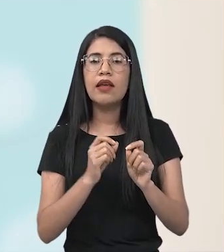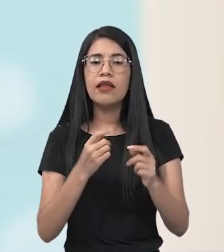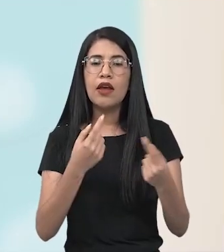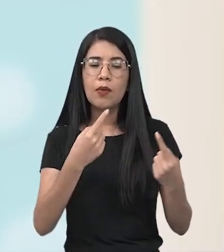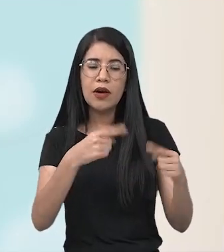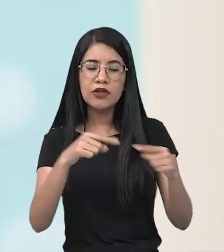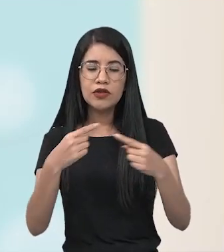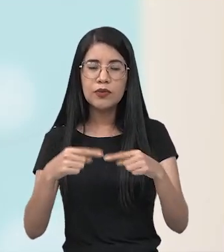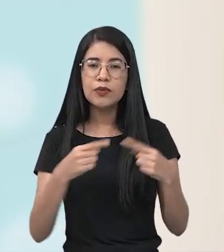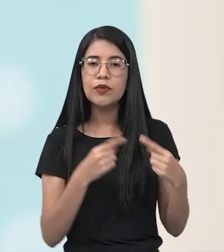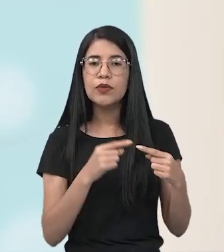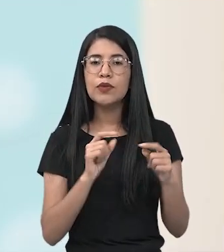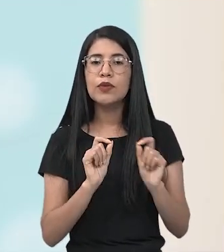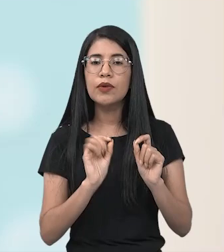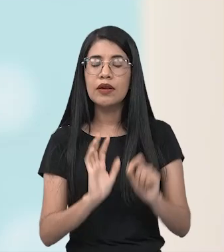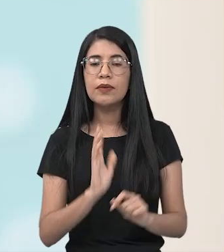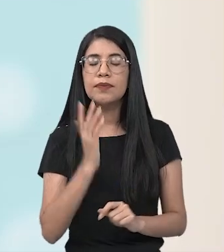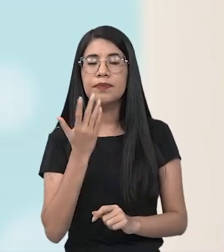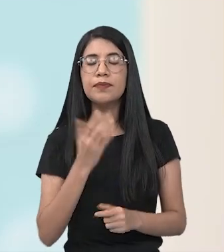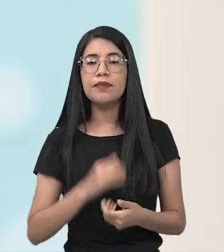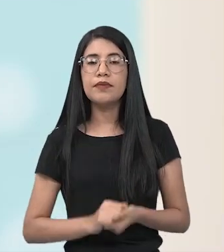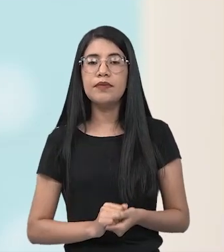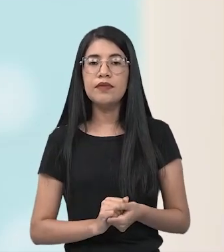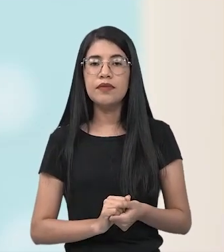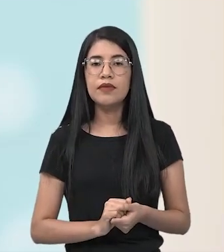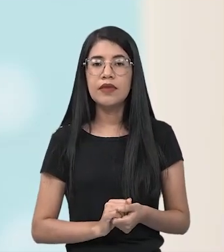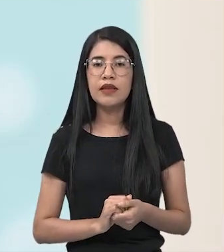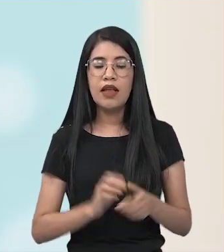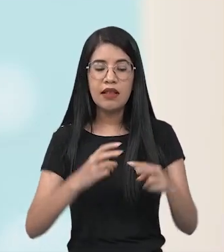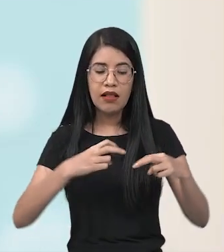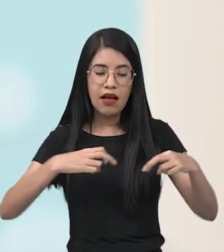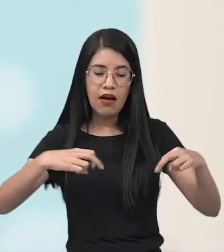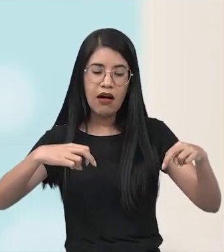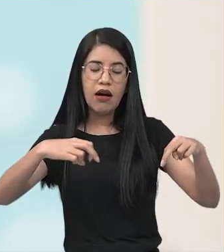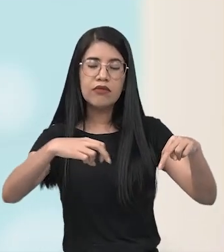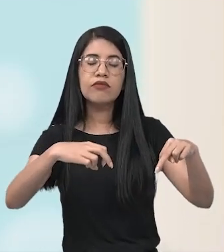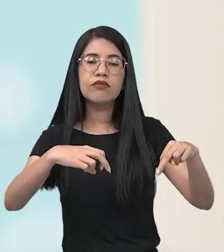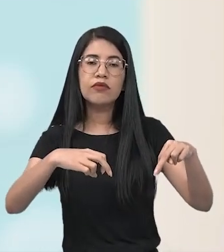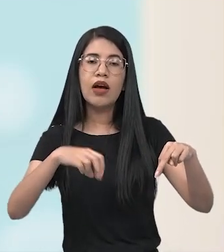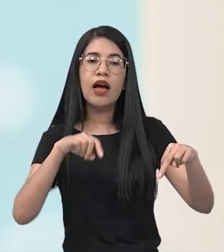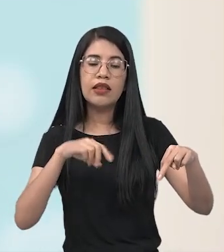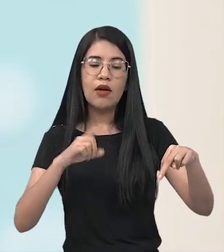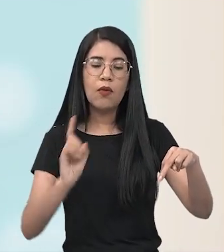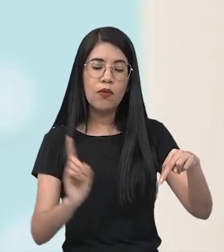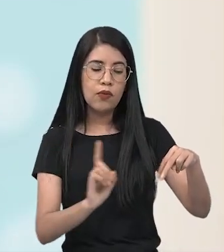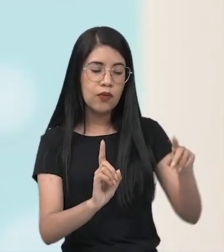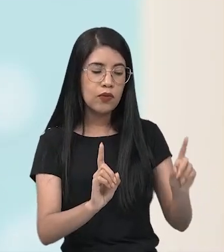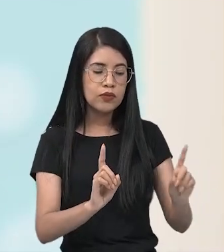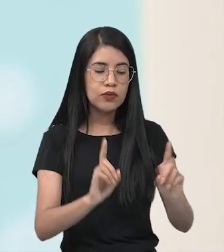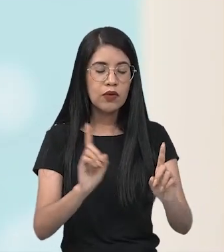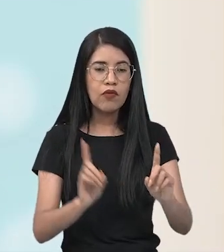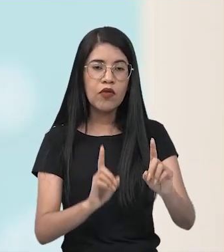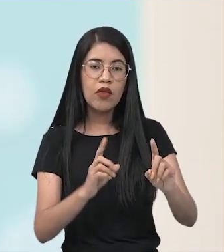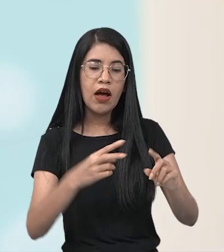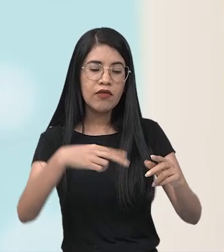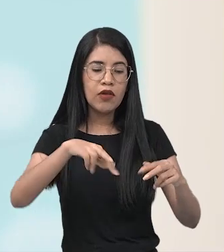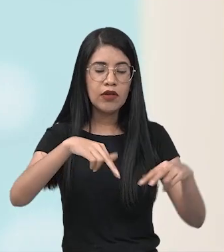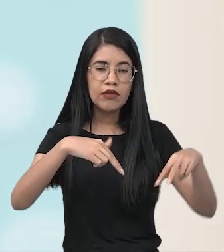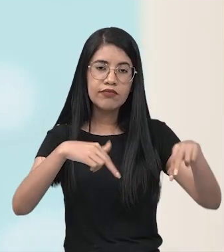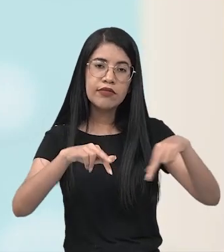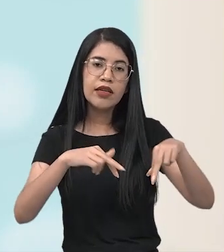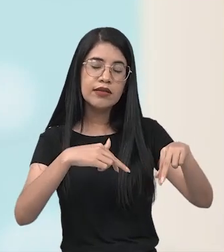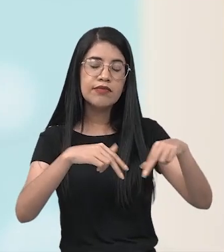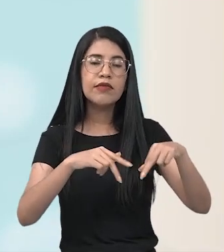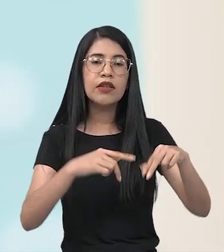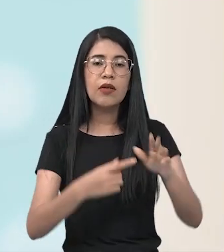no meio da rua. O que é essa batalha? Eles formam, né, um círculo e de um por um aqueles bailarinos vão entrando no centro da